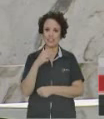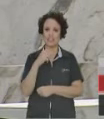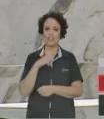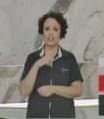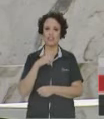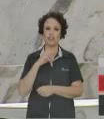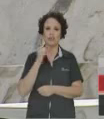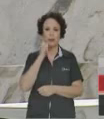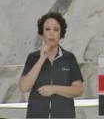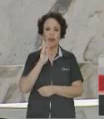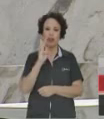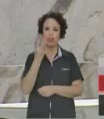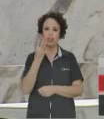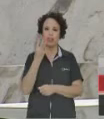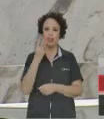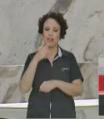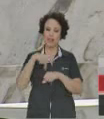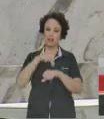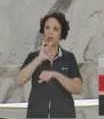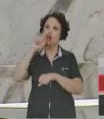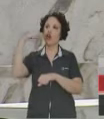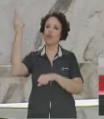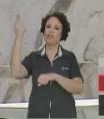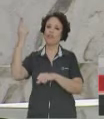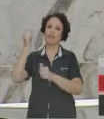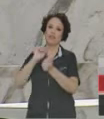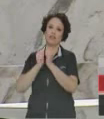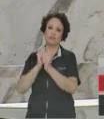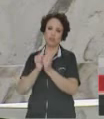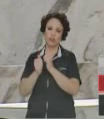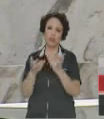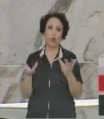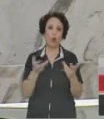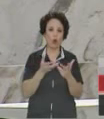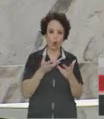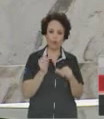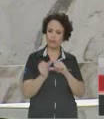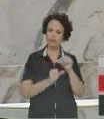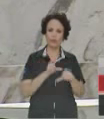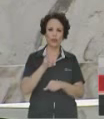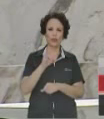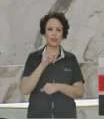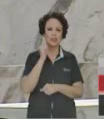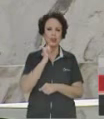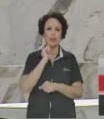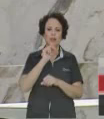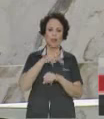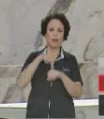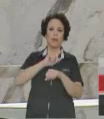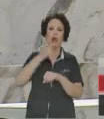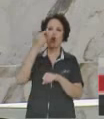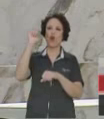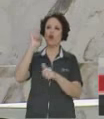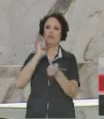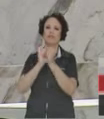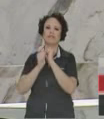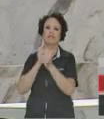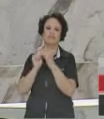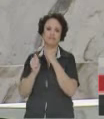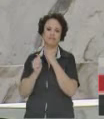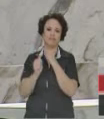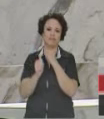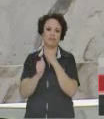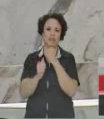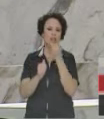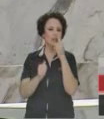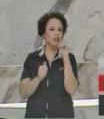exterior hoje nós temos mais de 50 vivendo do futebol feminino jogando fora do país o que não é bom para o mercado